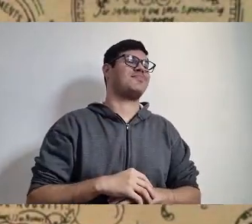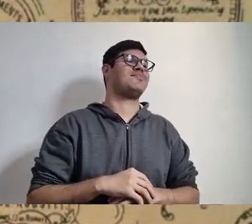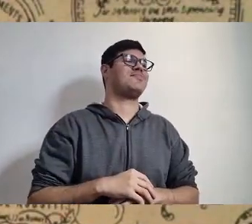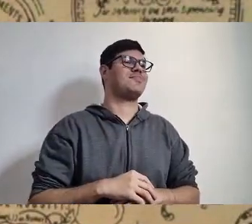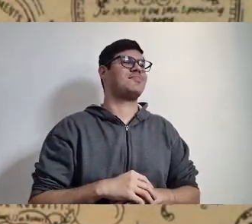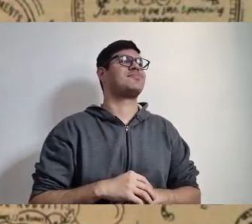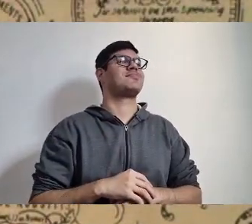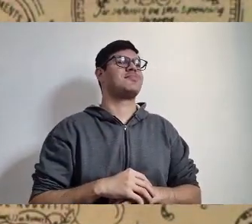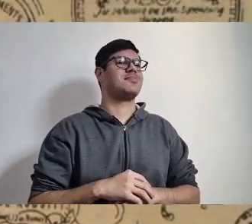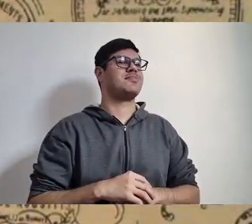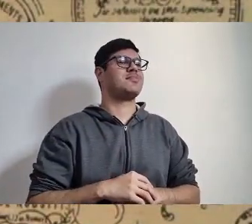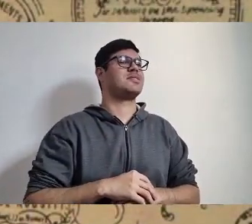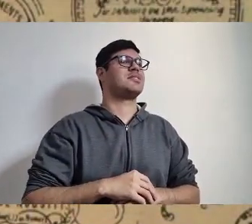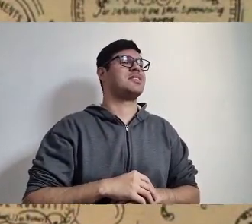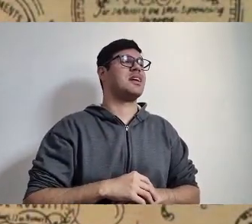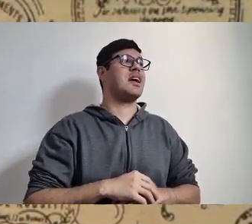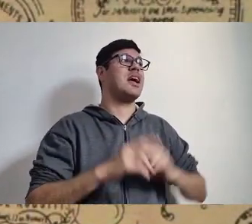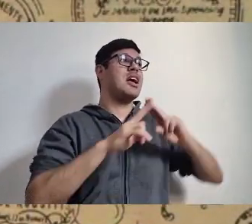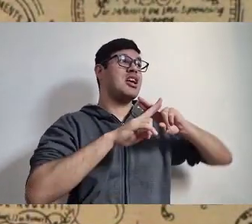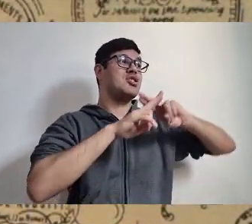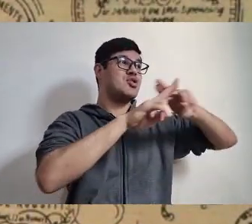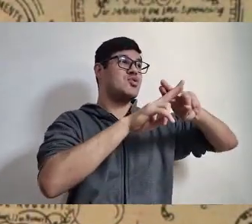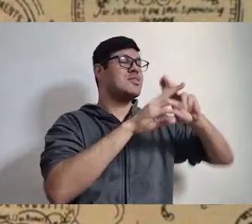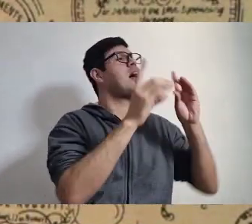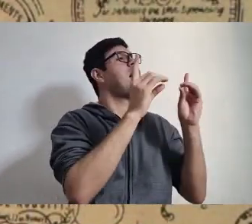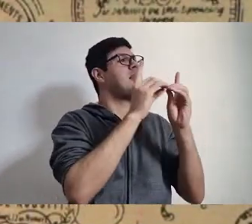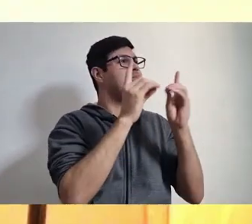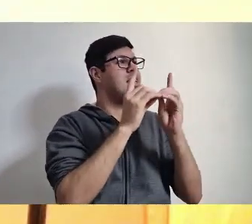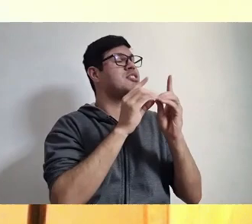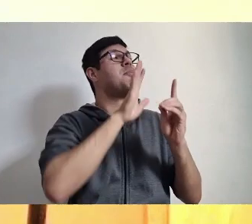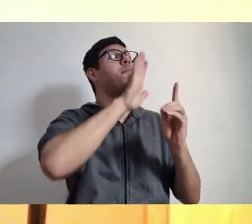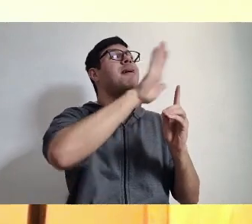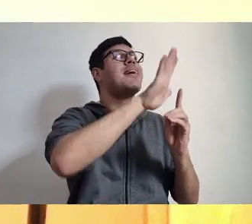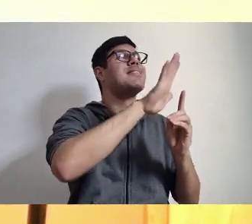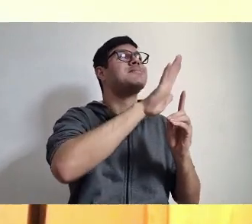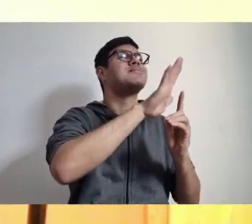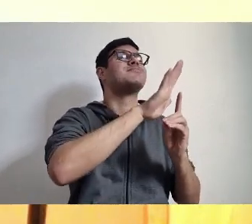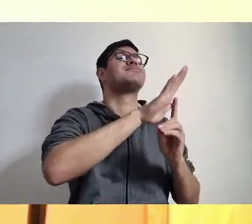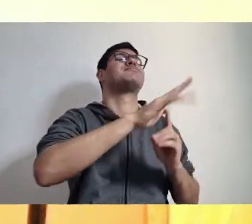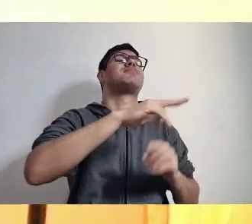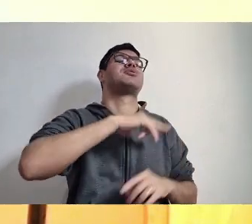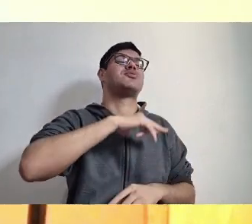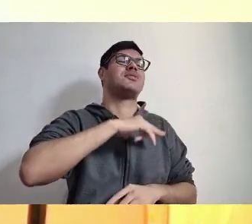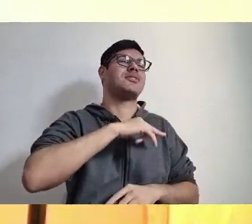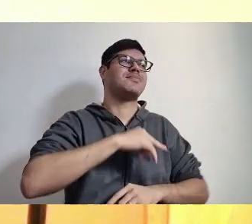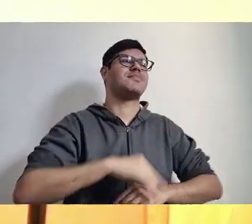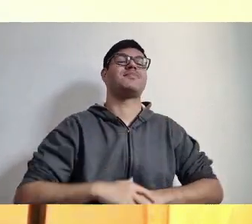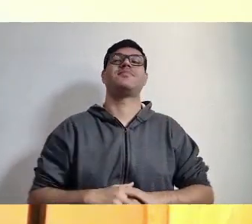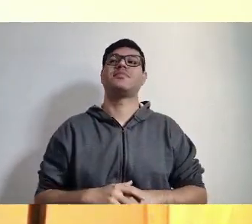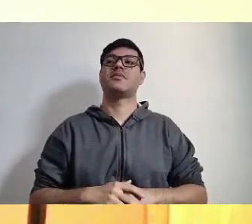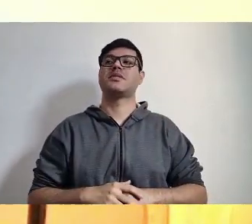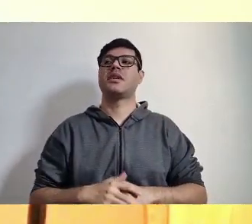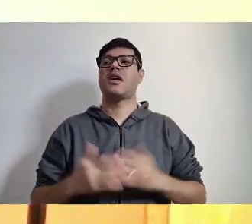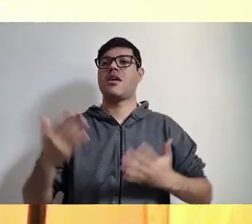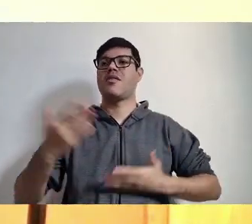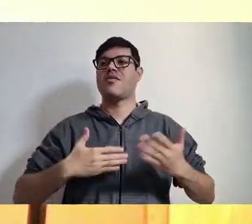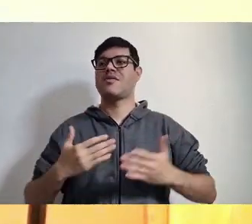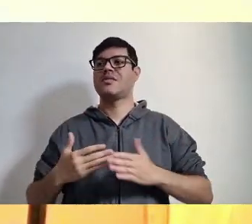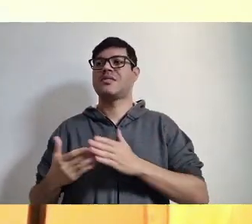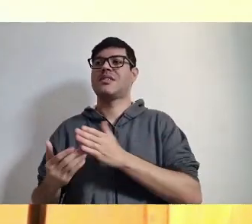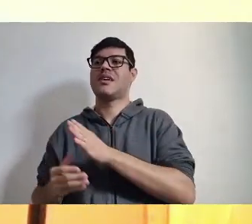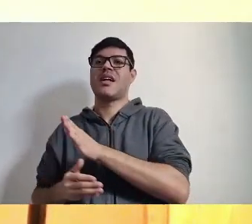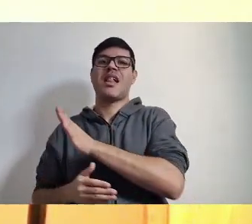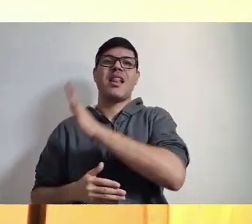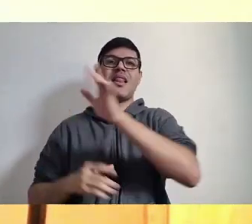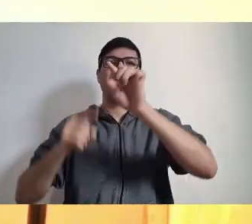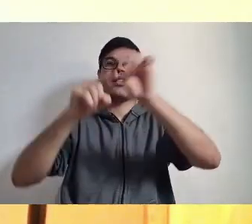pública, então, ela tem de SUS, mas ela é particular. Você não pode pegar o dinheiro da prefeitura e pegar um funcionário para encarpir o terreno